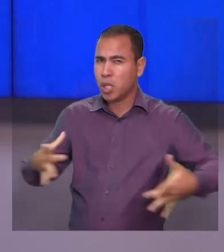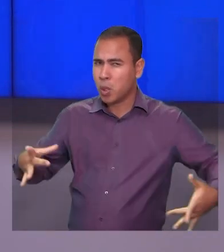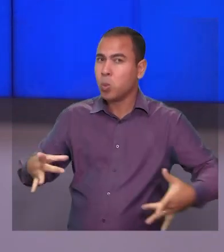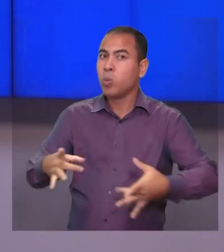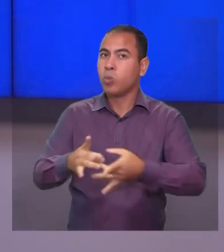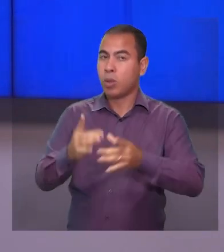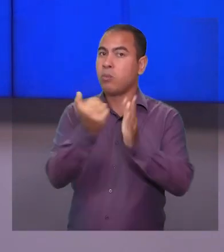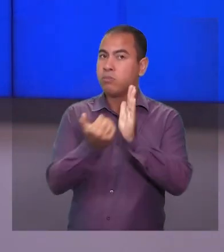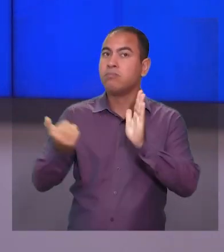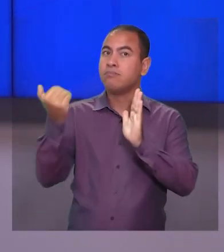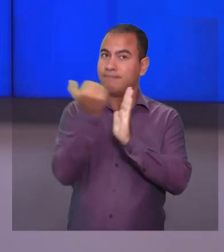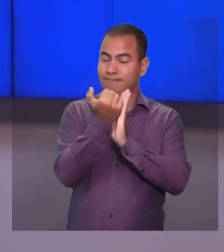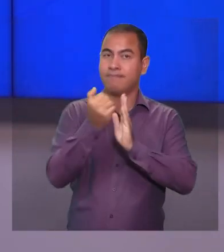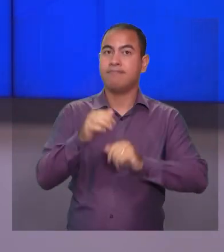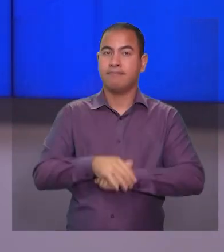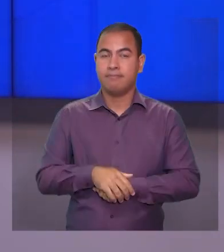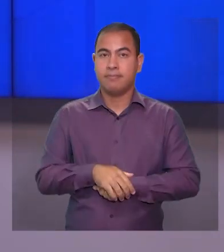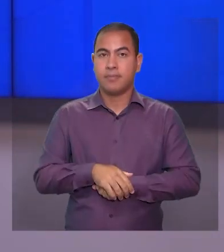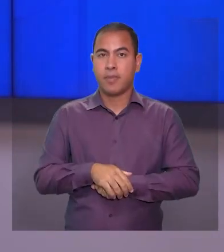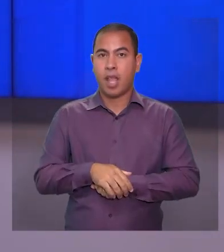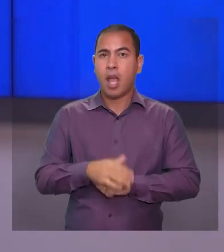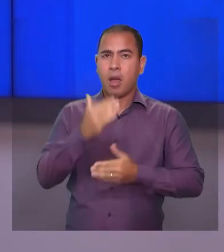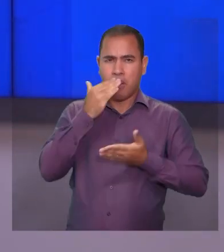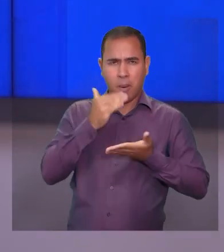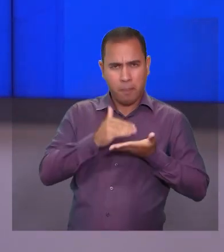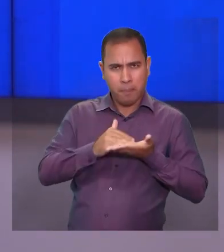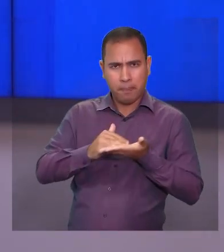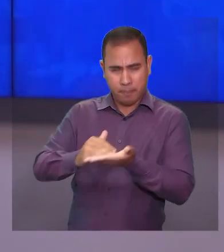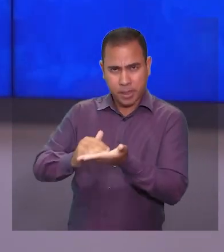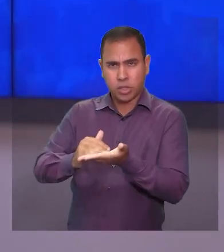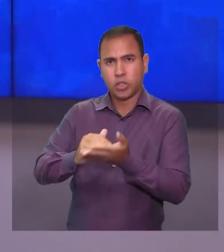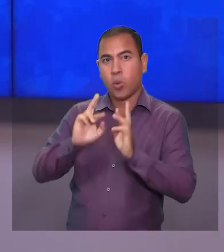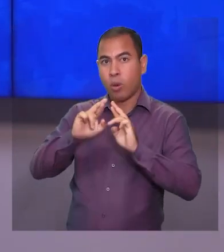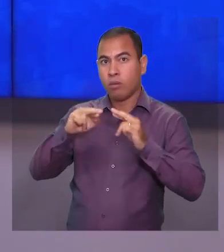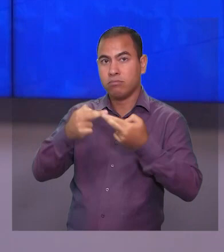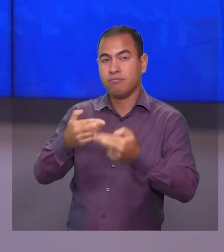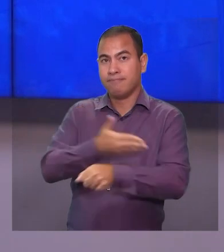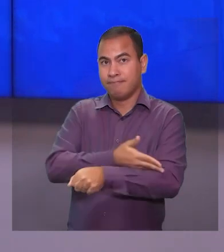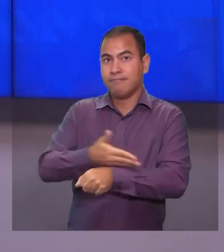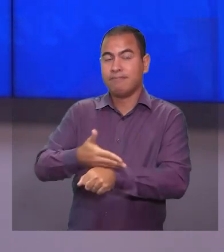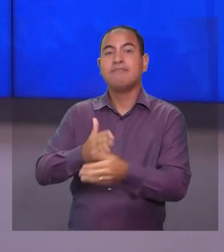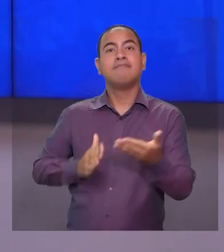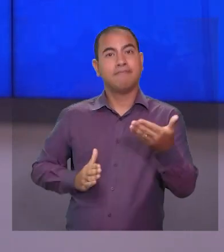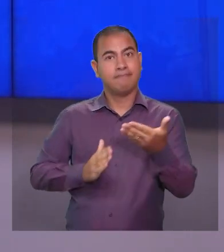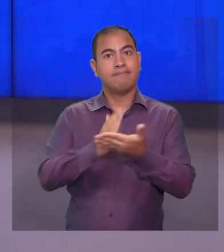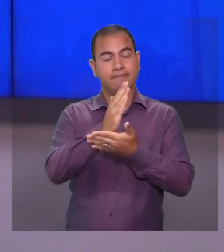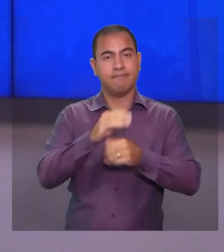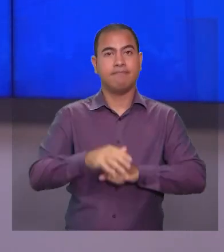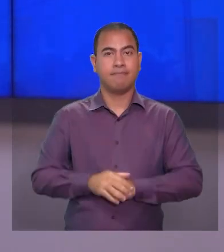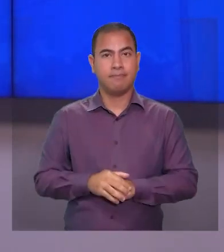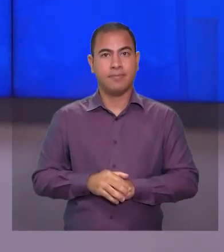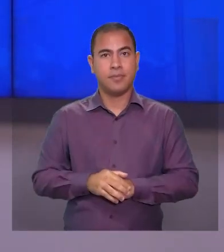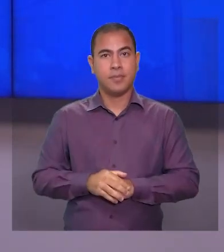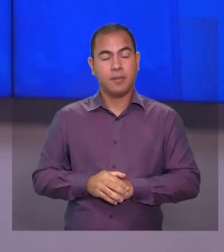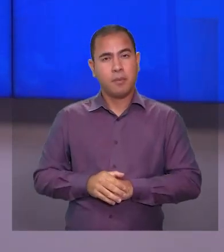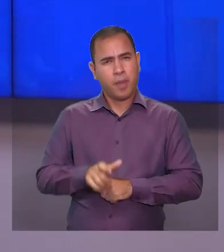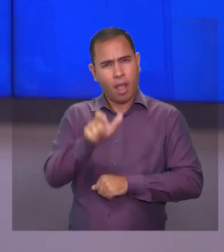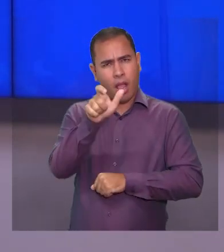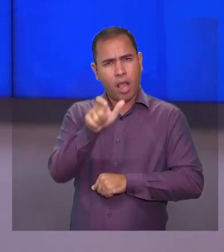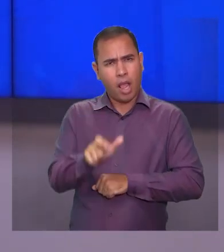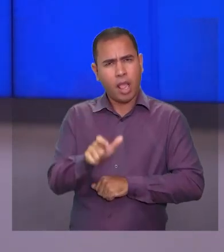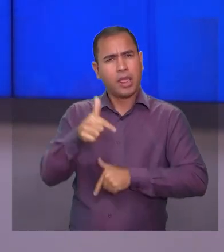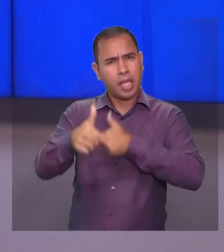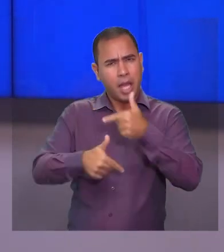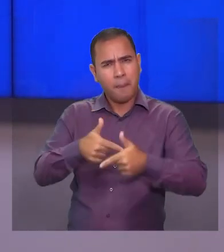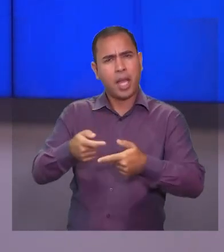parcerias para as duas áreas. O pedido foi feito pelo deputado e aprovado em sessão ordinária. Ele é produtor